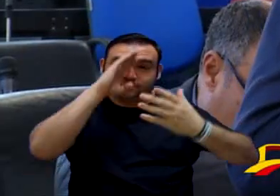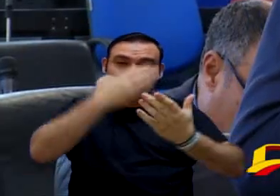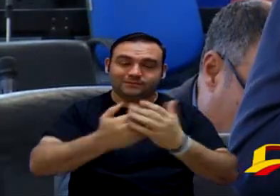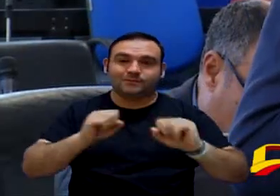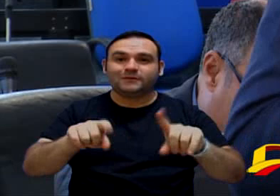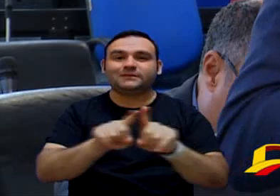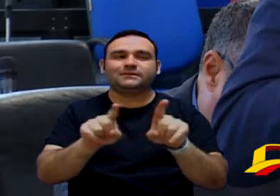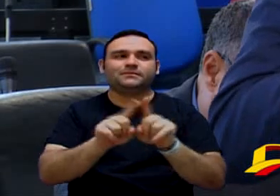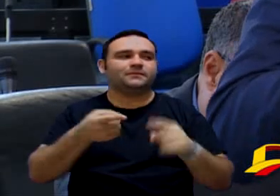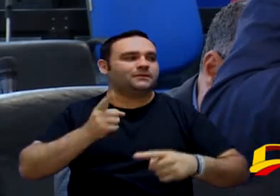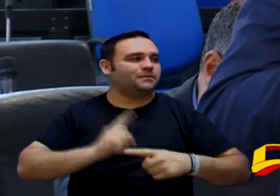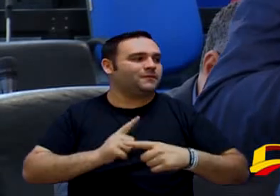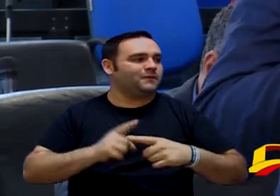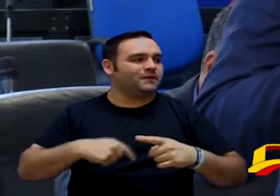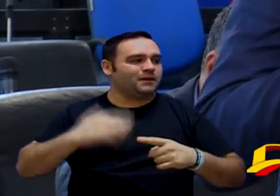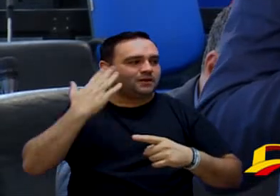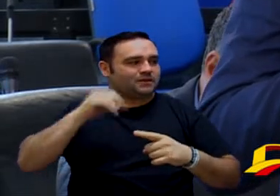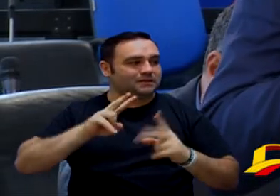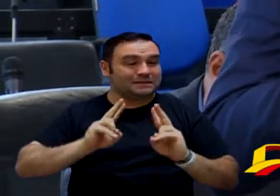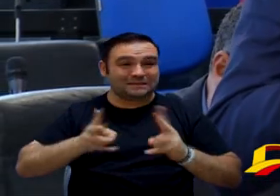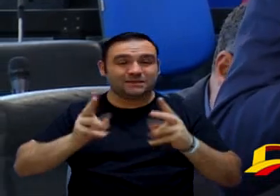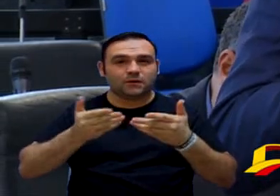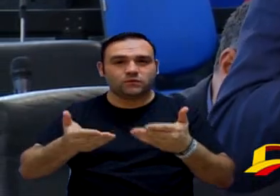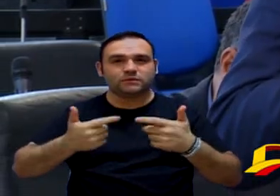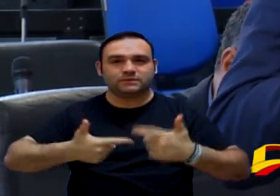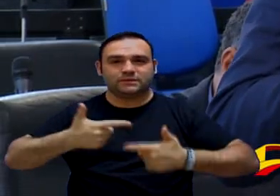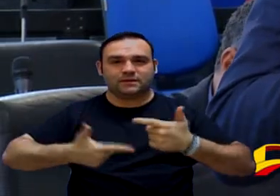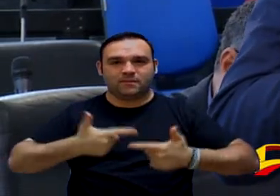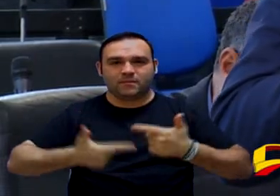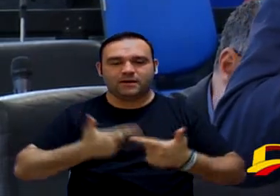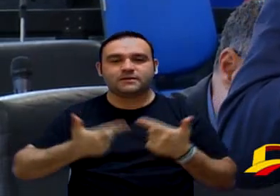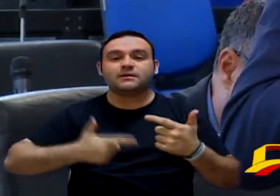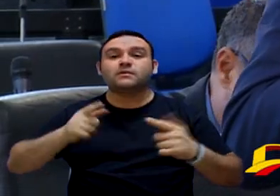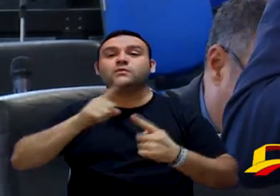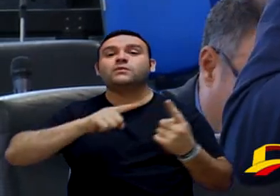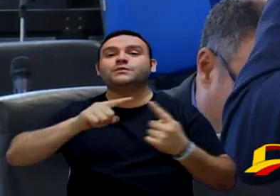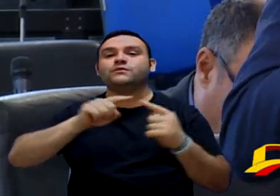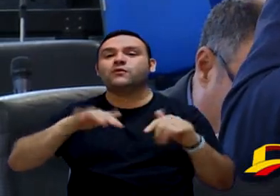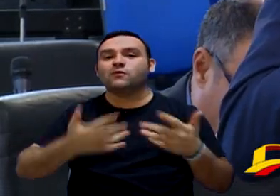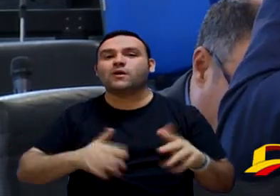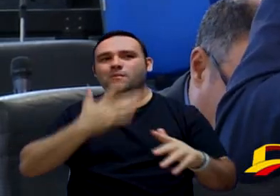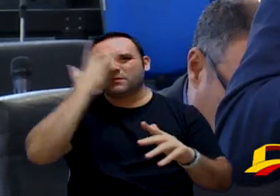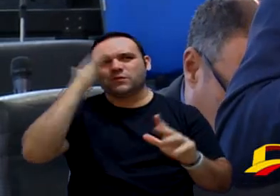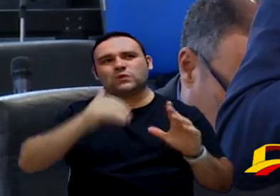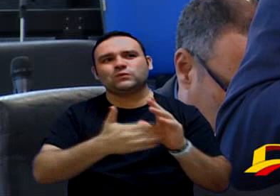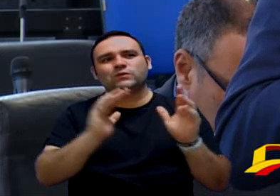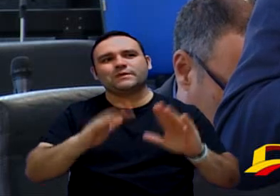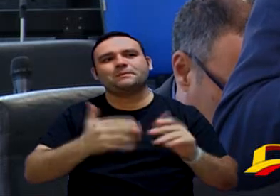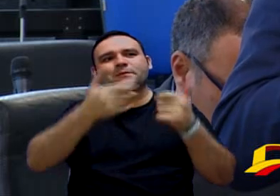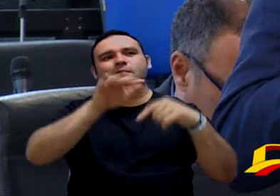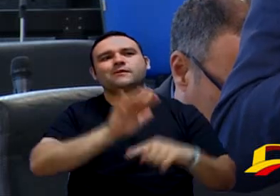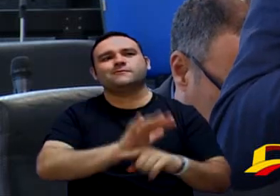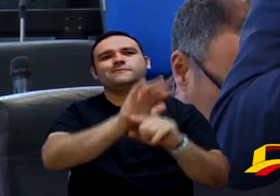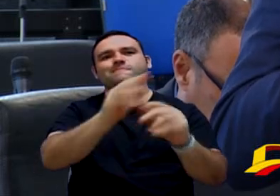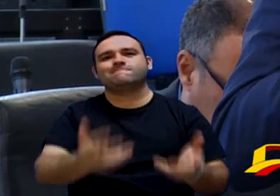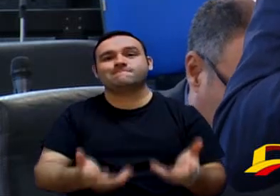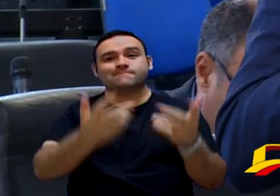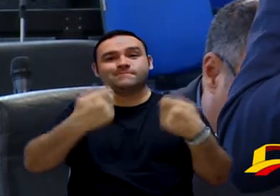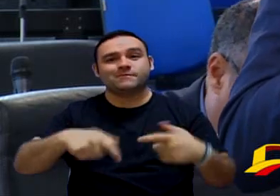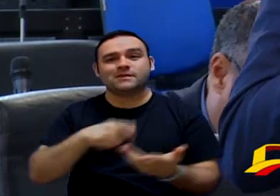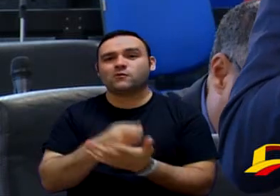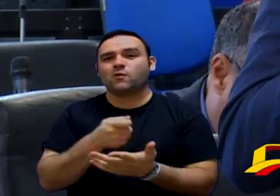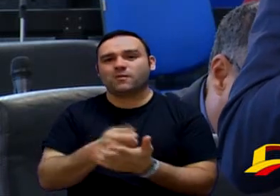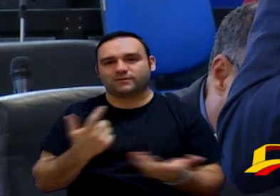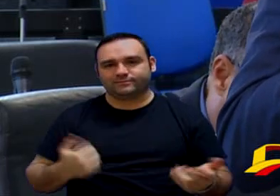disso que eu sei que a vossa excelência sempre trabalha visando o melhor para a população e temos que